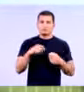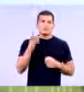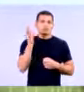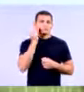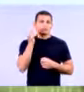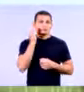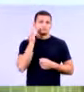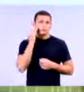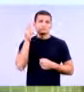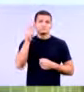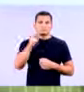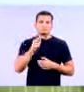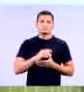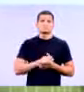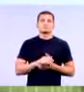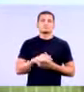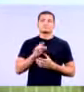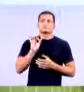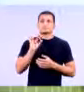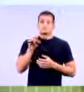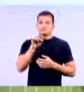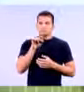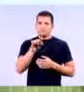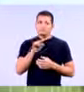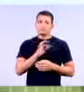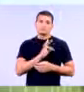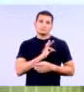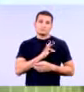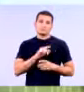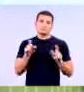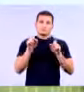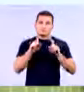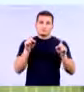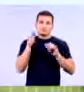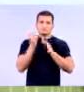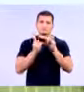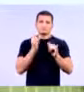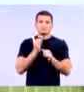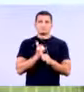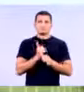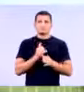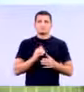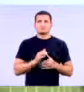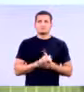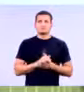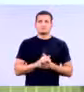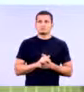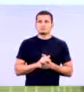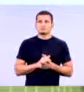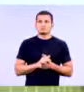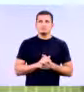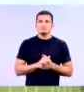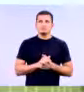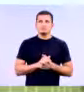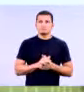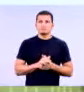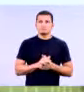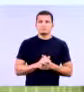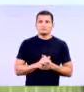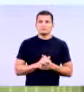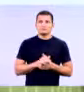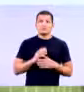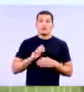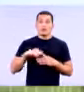testados por você, especialmente você que será técnico em informática para a internet. E, além